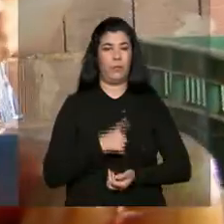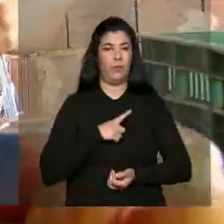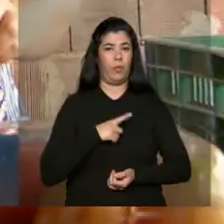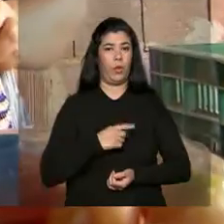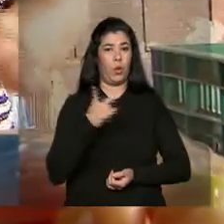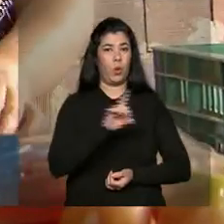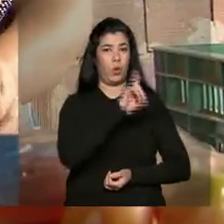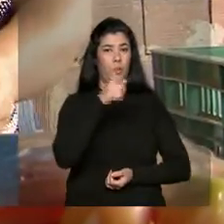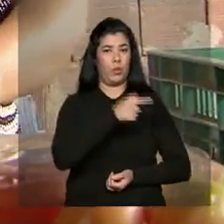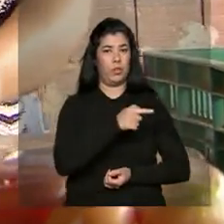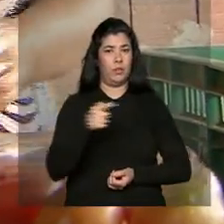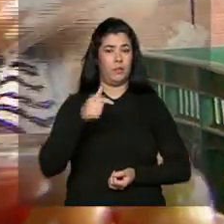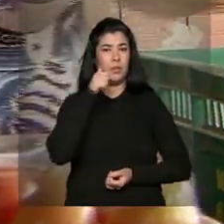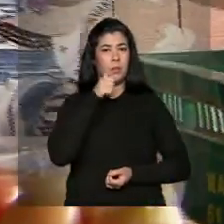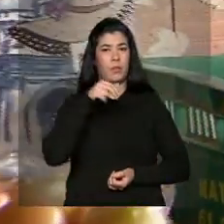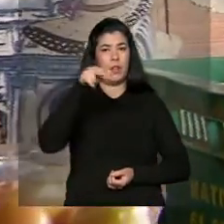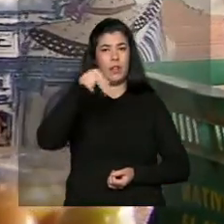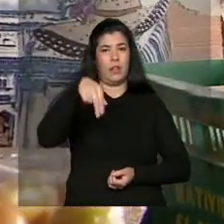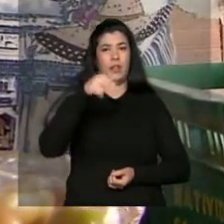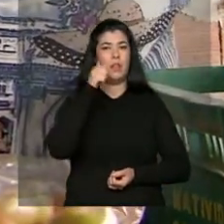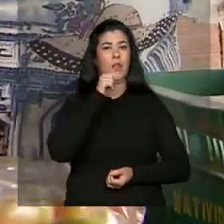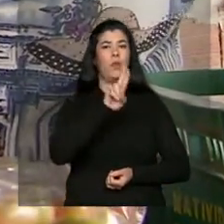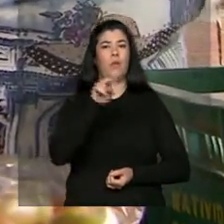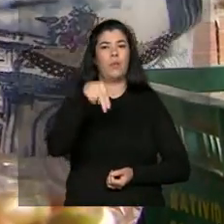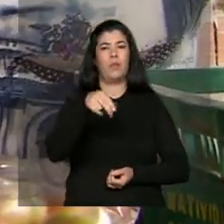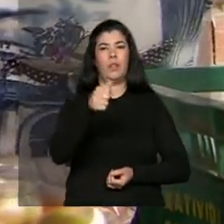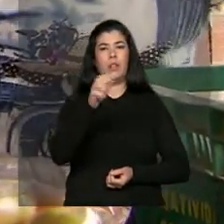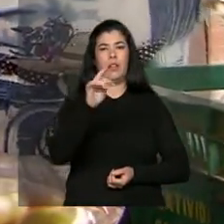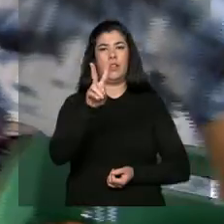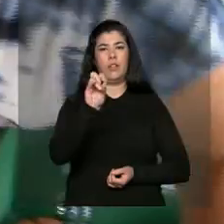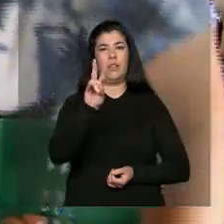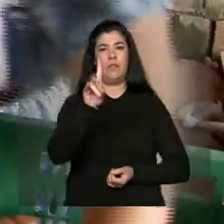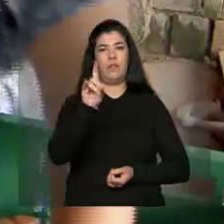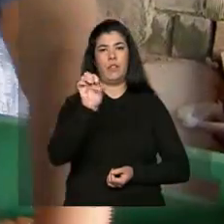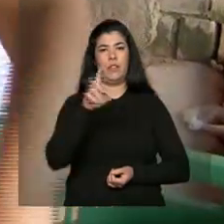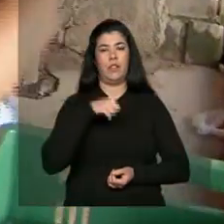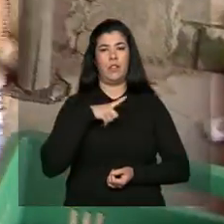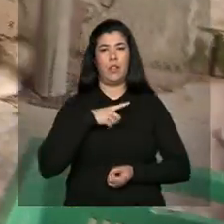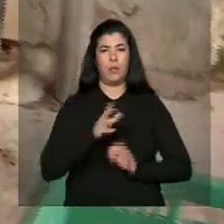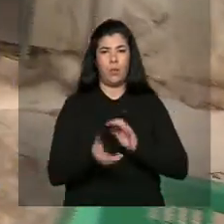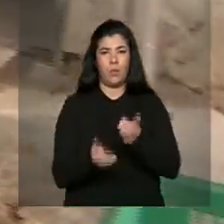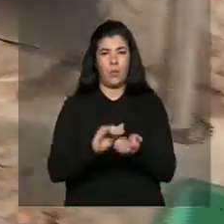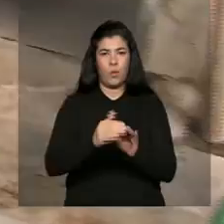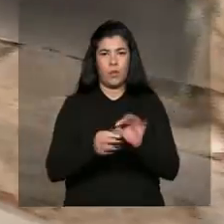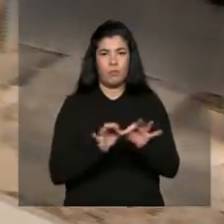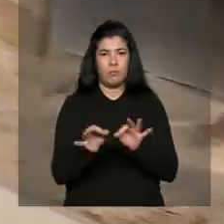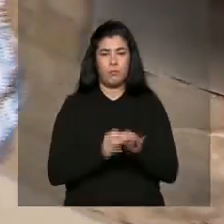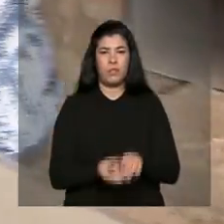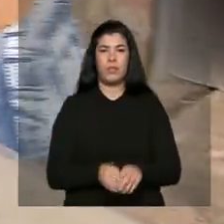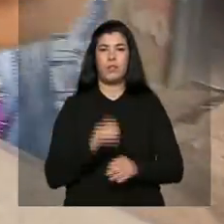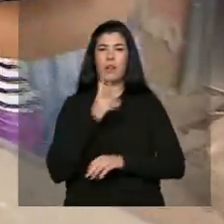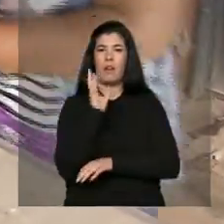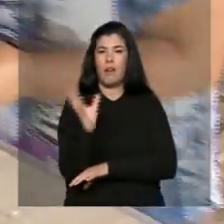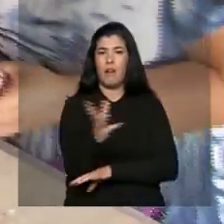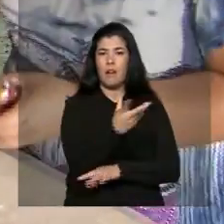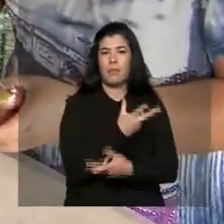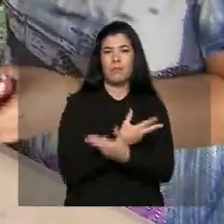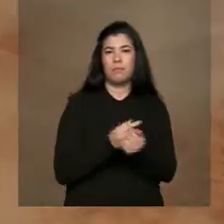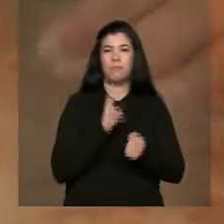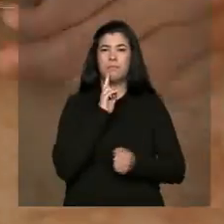Vezes por semana, a dona Natividade embala as hortaliças que ela produz para serem vendidas na Ceasa de Brasília.